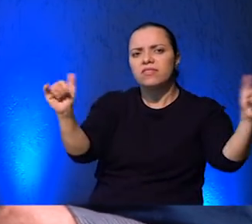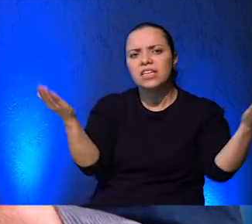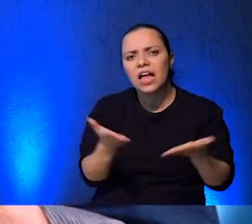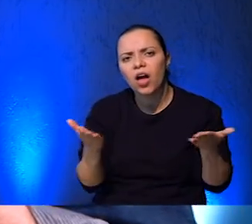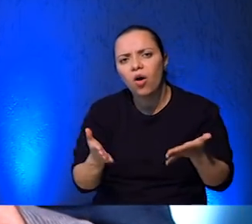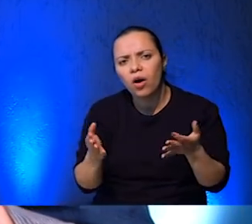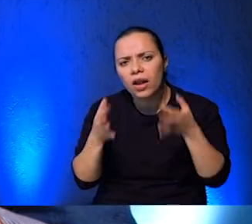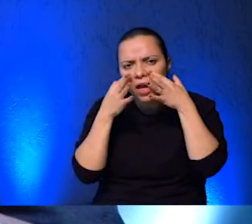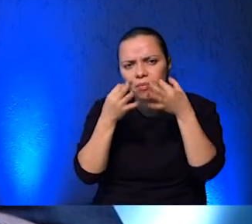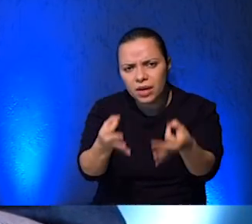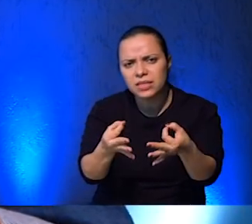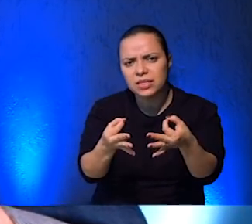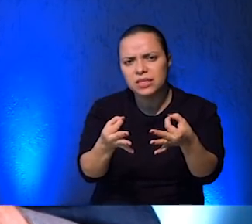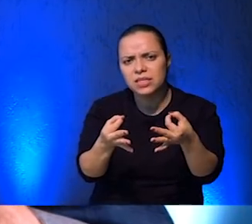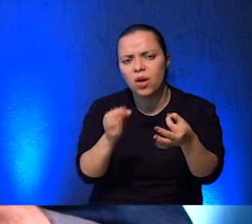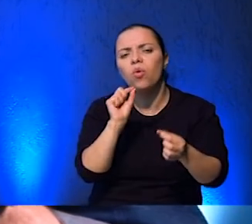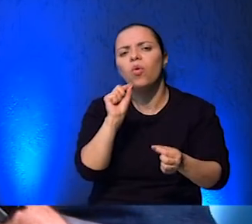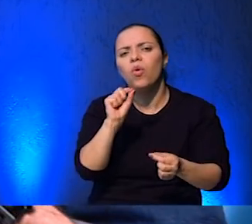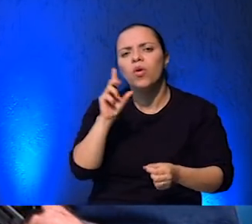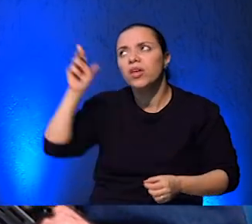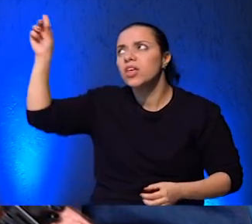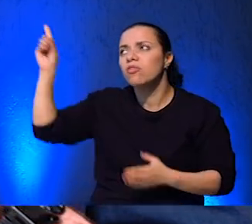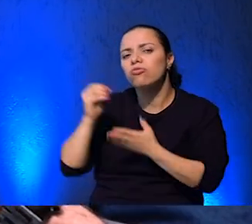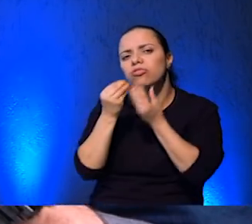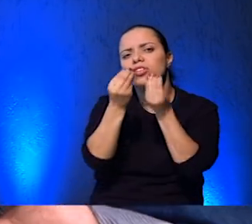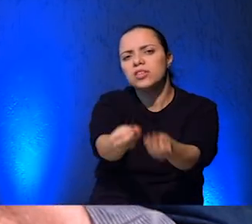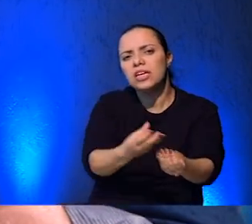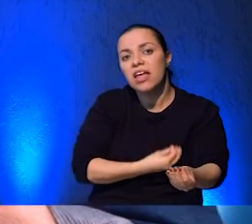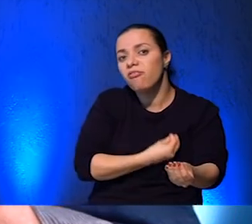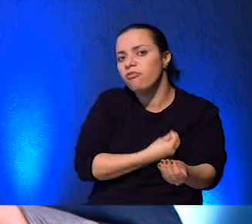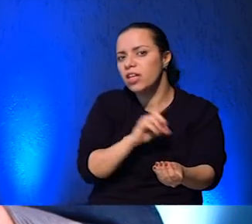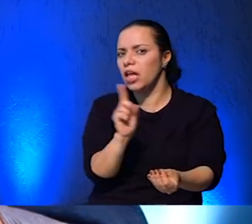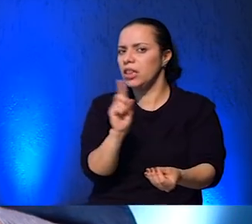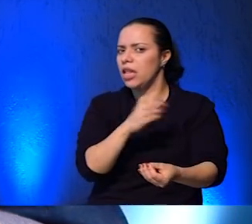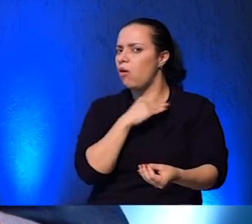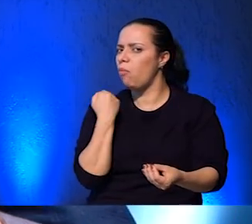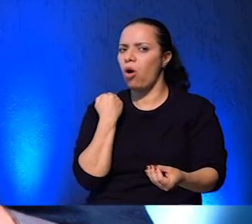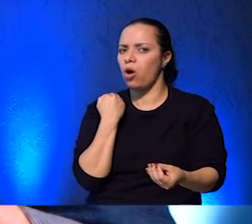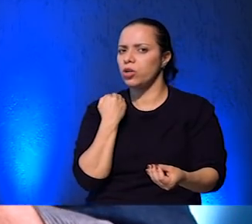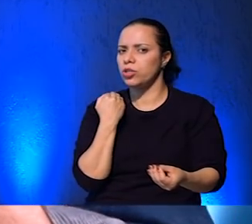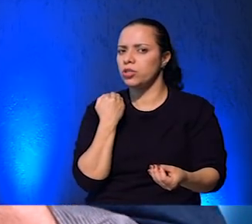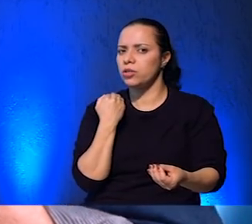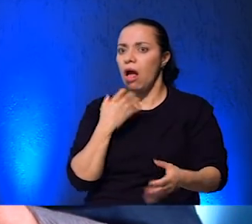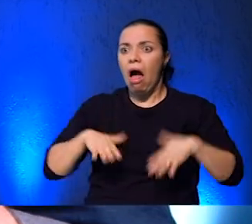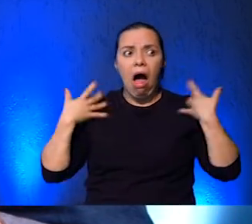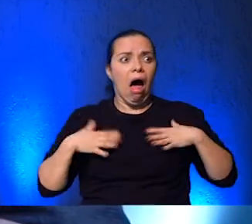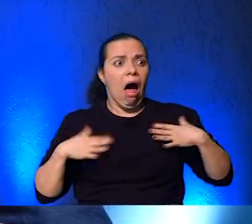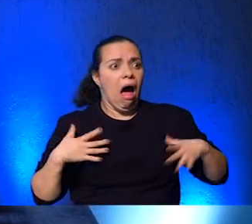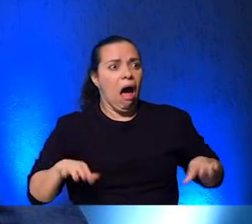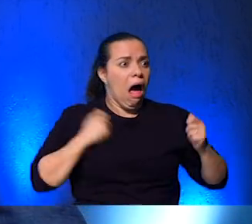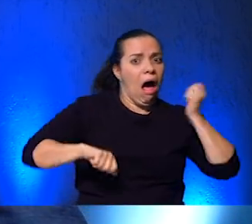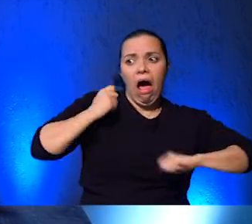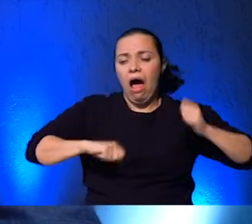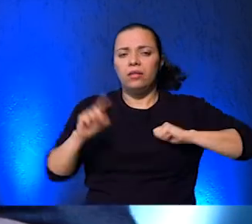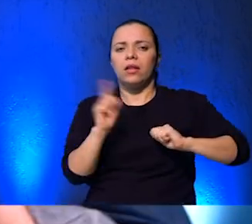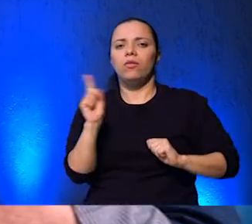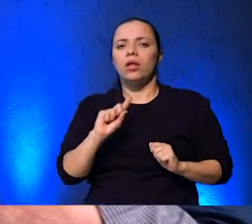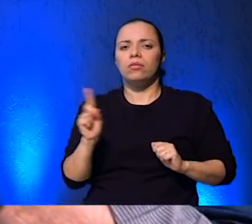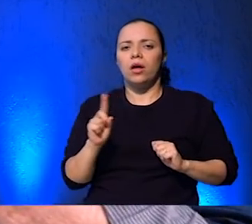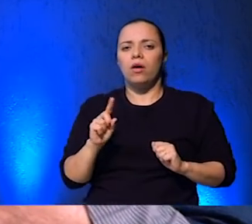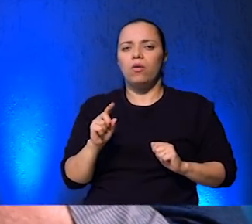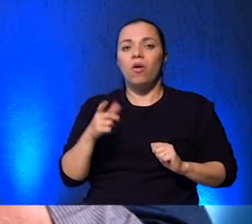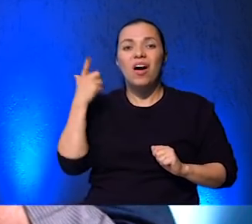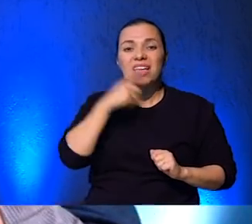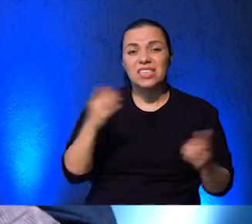o que eu tenho para você vir aí não morte não se desespere recebe libertação aí